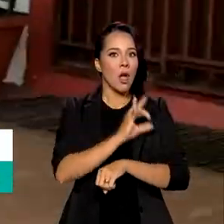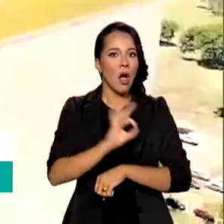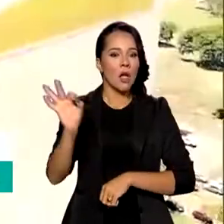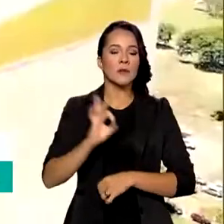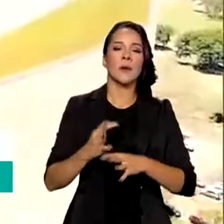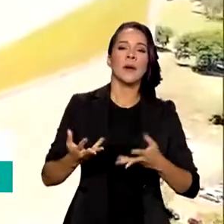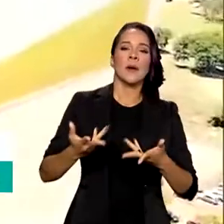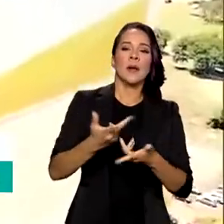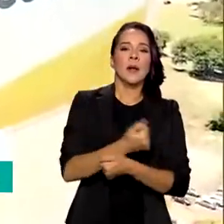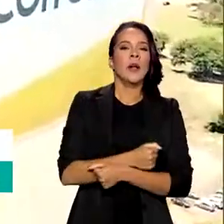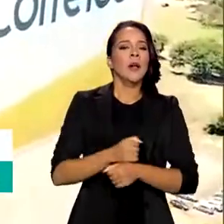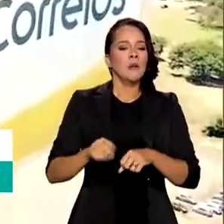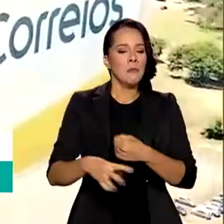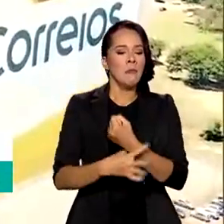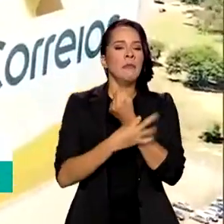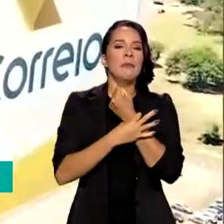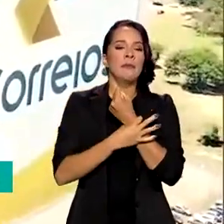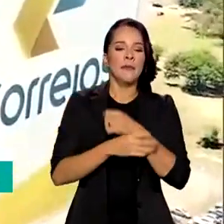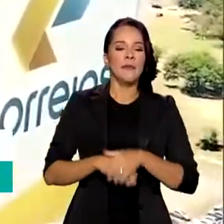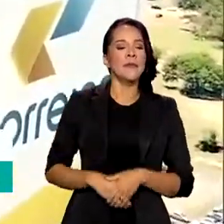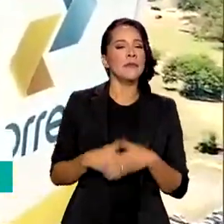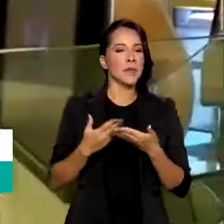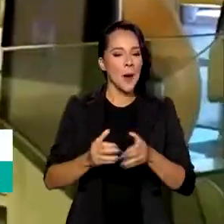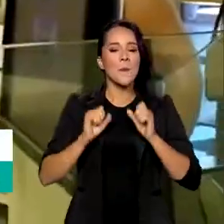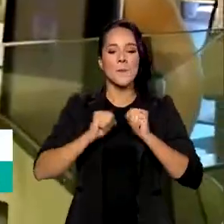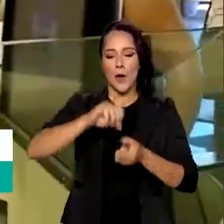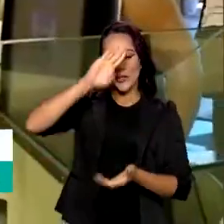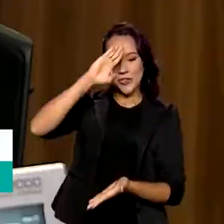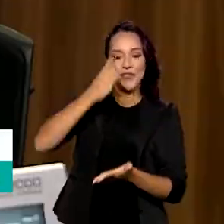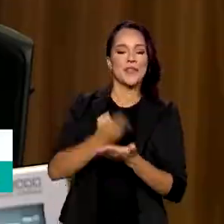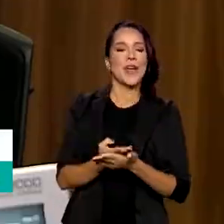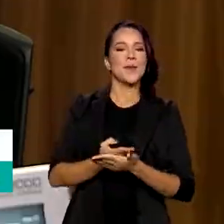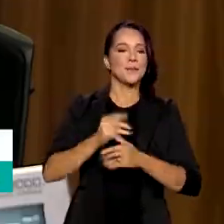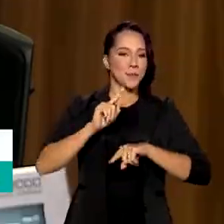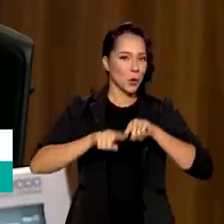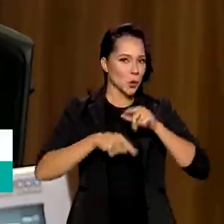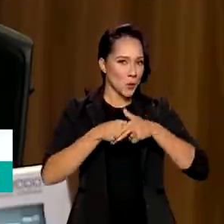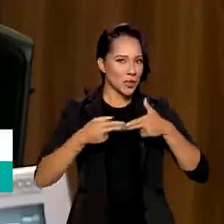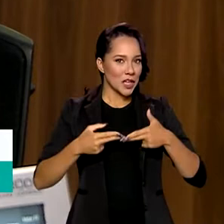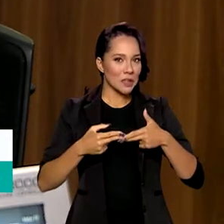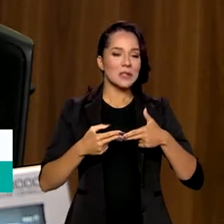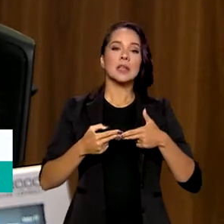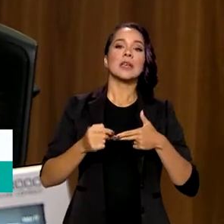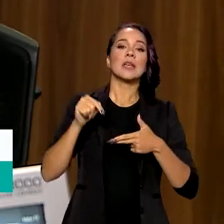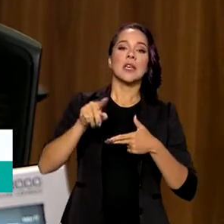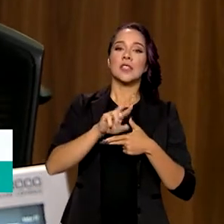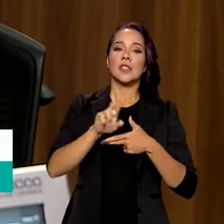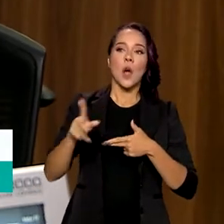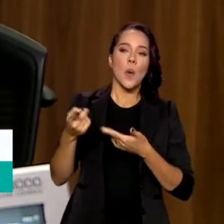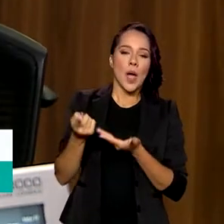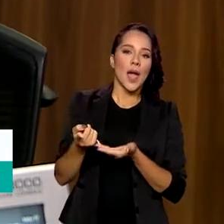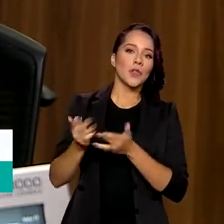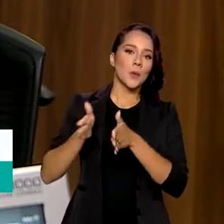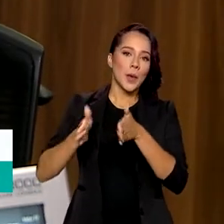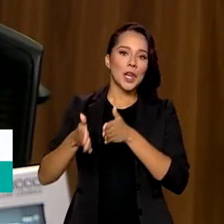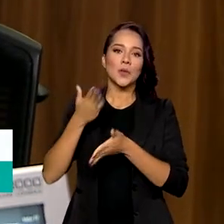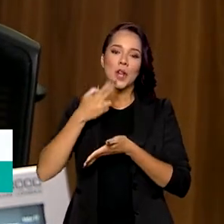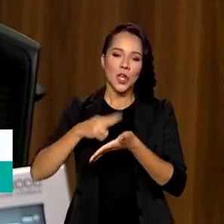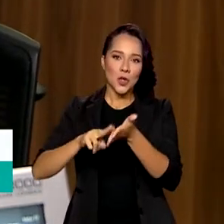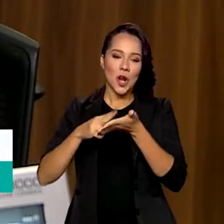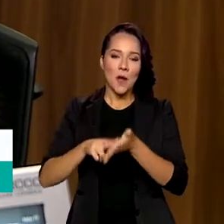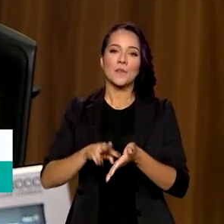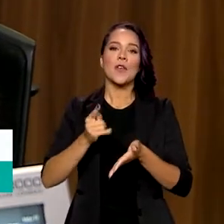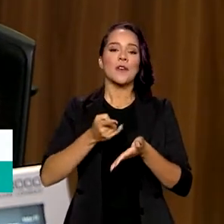com qualidade com o nível de serviço então podem confiar que os objetos também que não são os objetos do período eleitoral